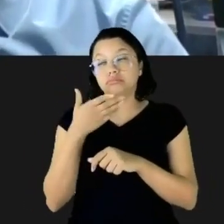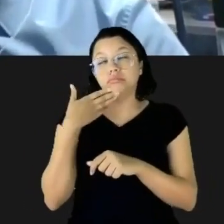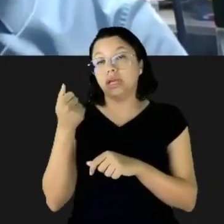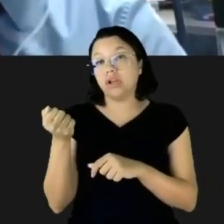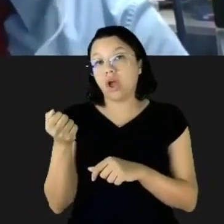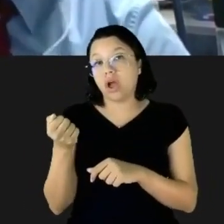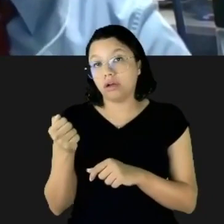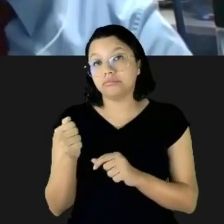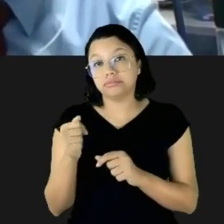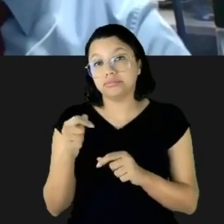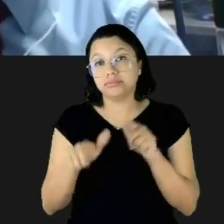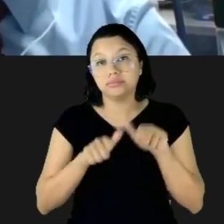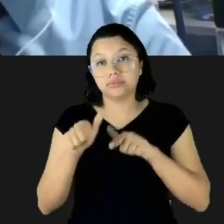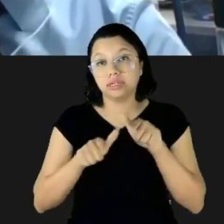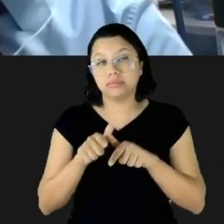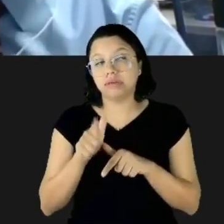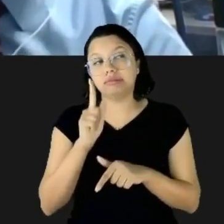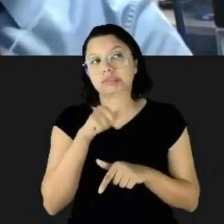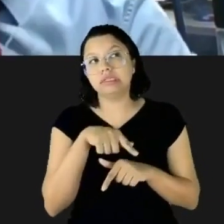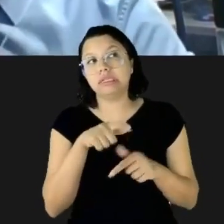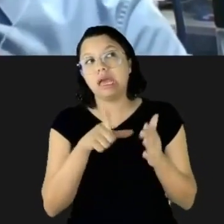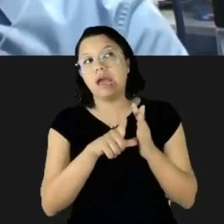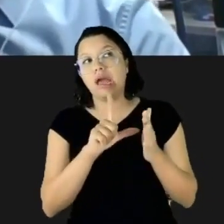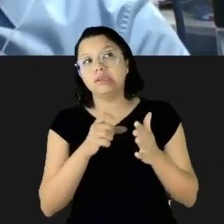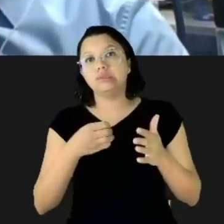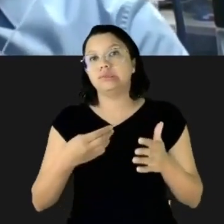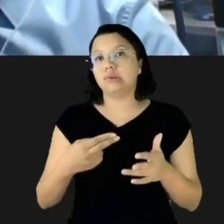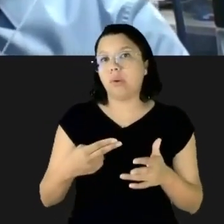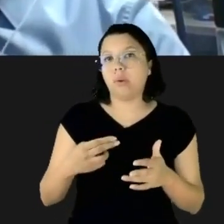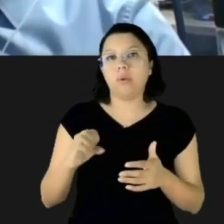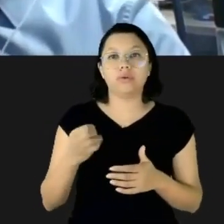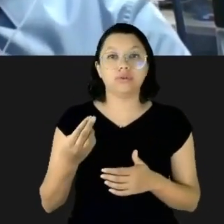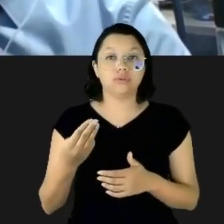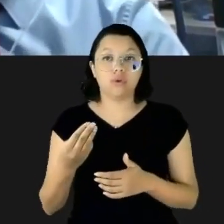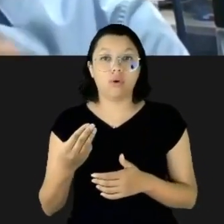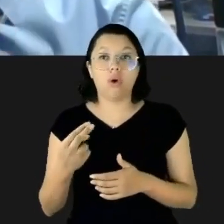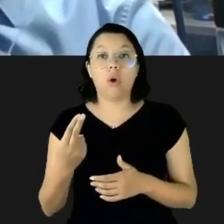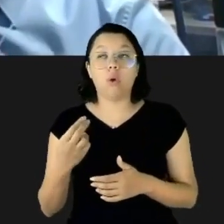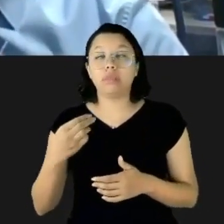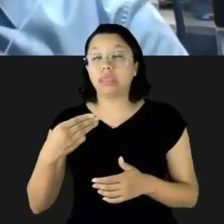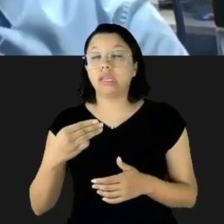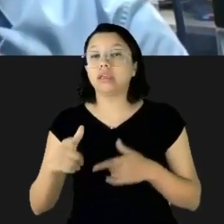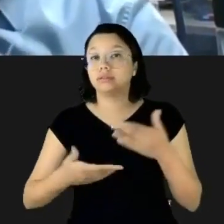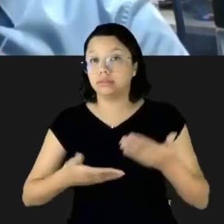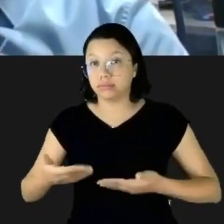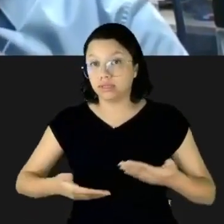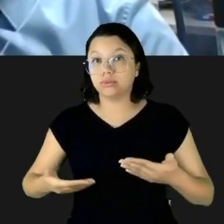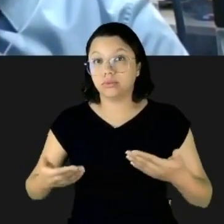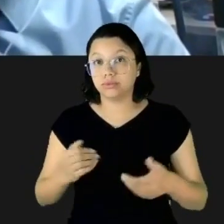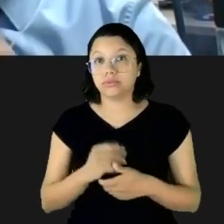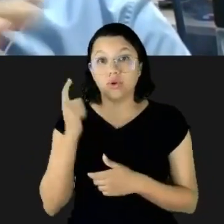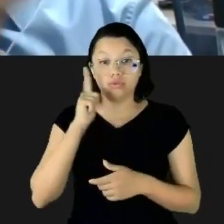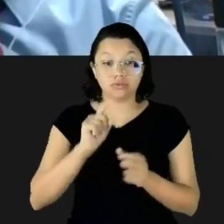servidores, então esses ganhos marginais você não vai ver só um